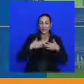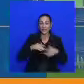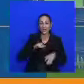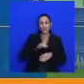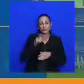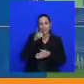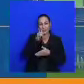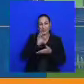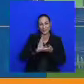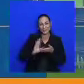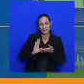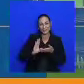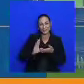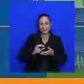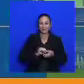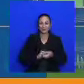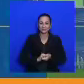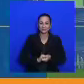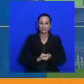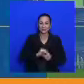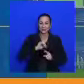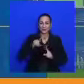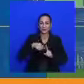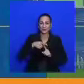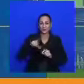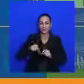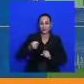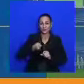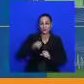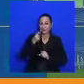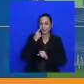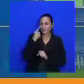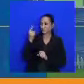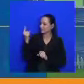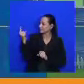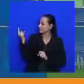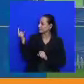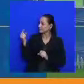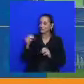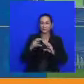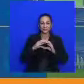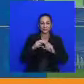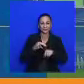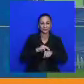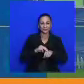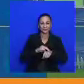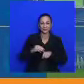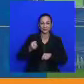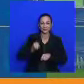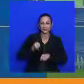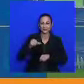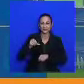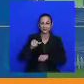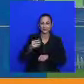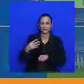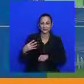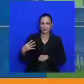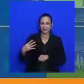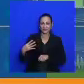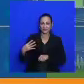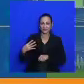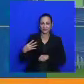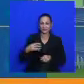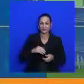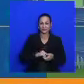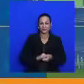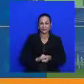Calma, você ainda tem chances. Mais um número chegando. Bola marrom, número 94. Marrom,